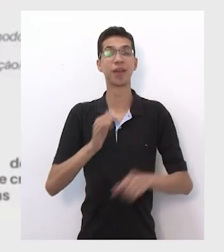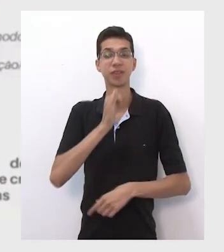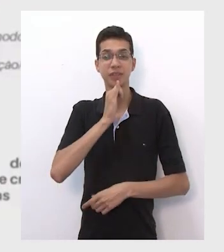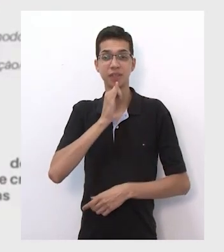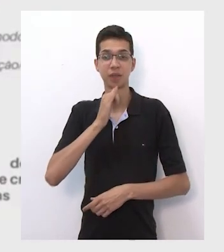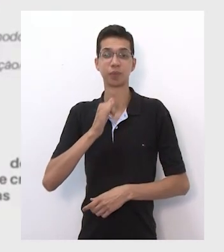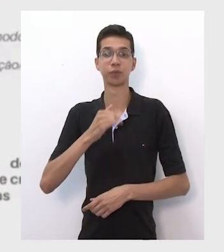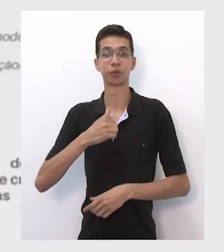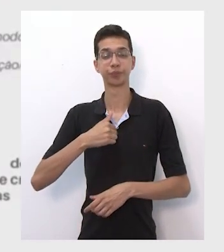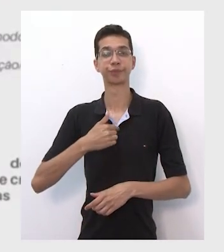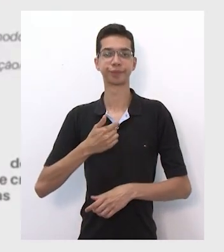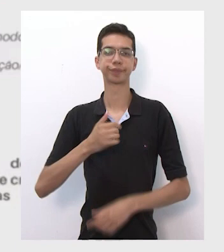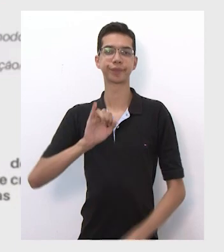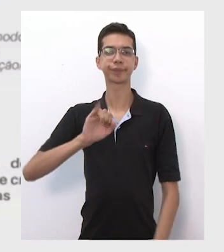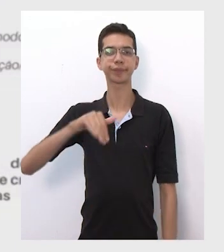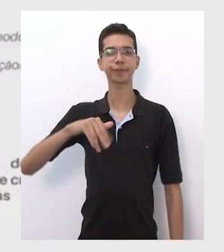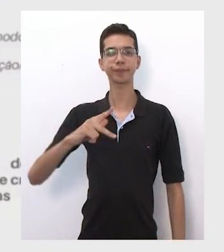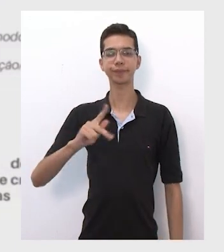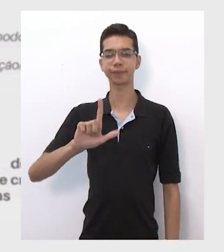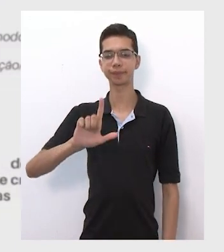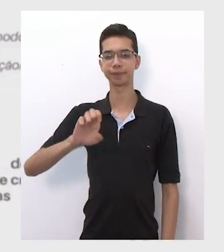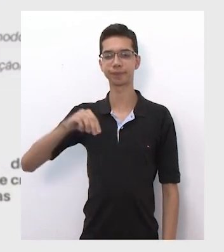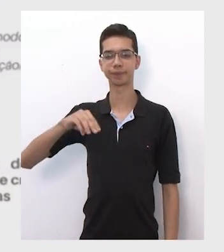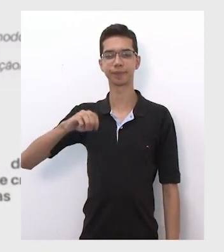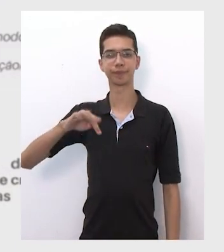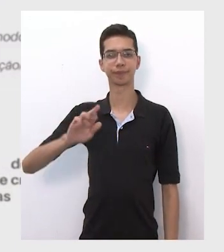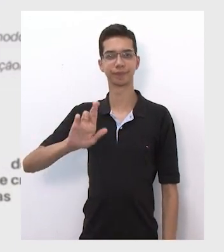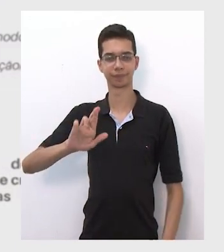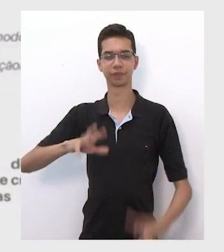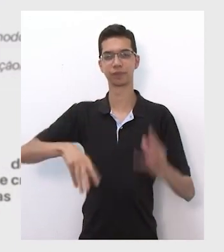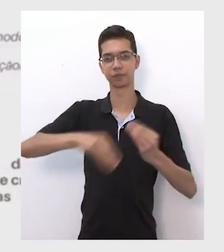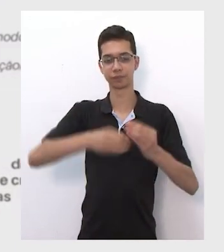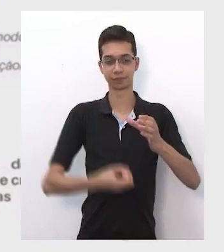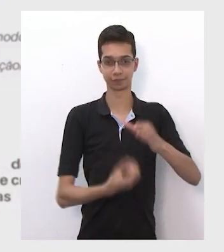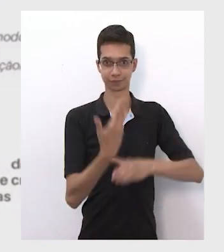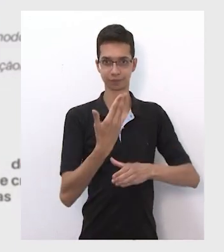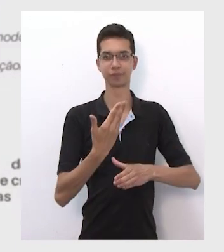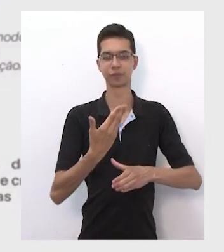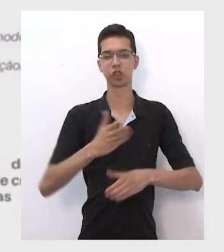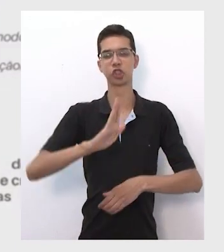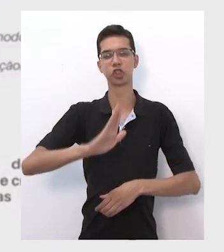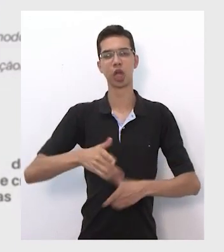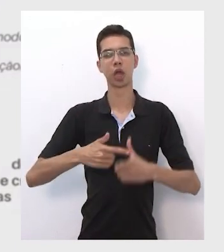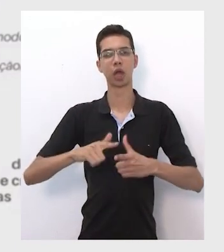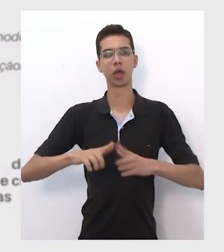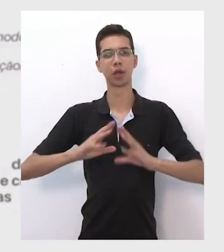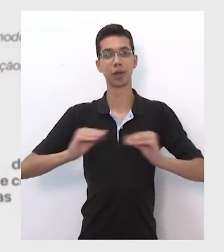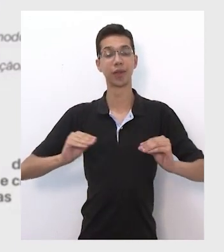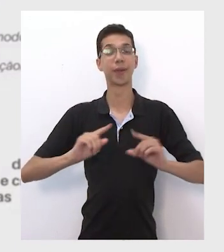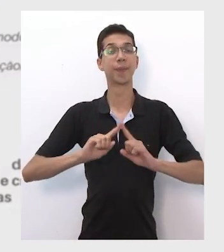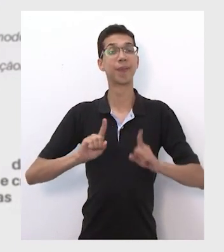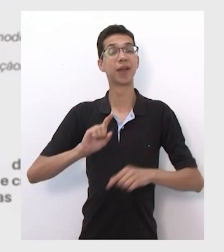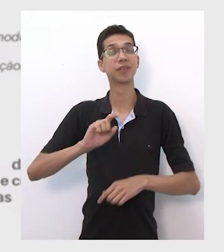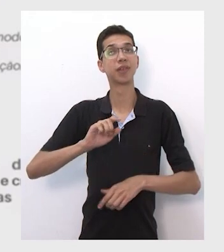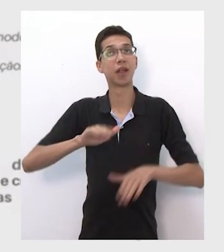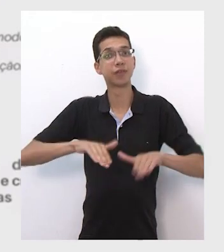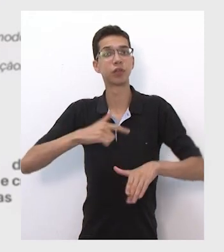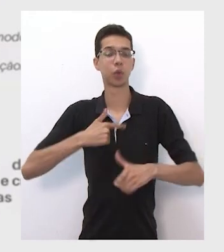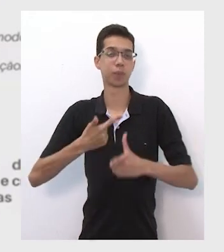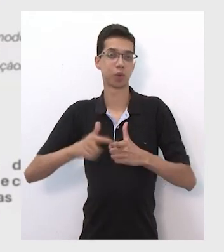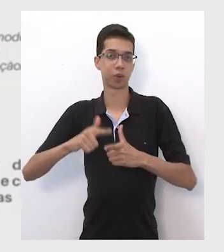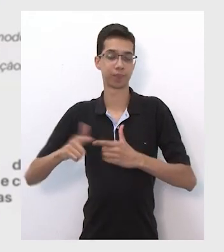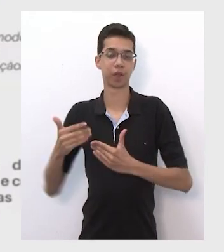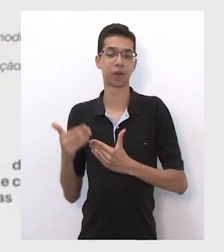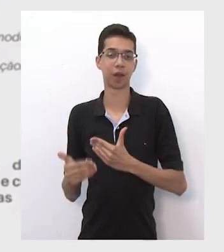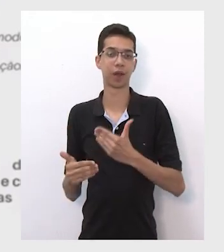está tudo resolvido. Em geral, ou eu posso ter problemas com o próprio processo, ou eu posso